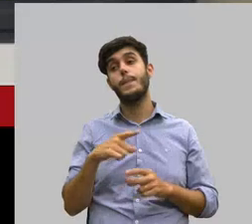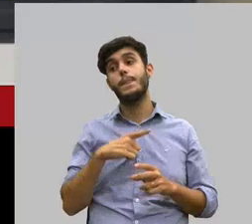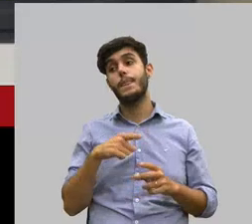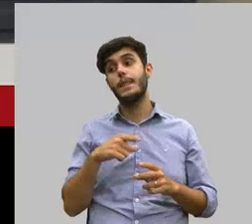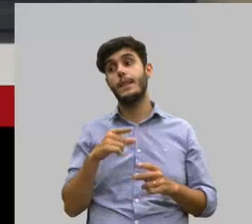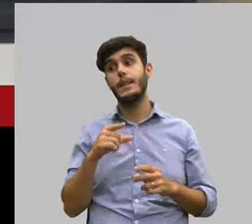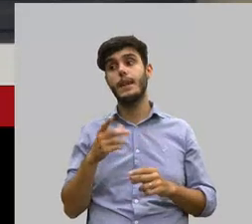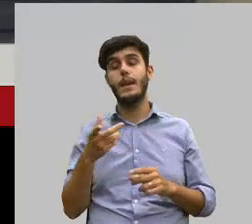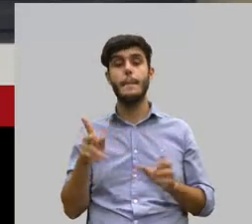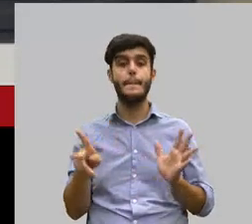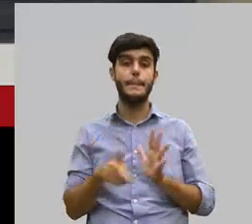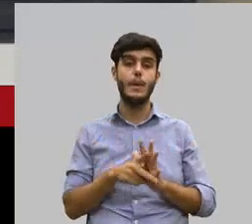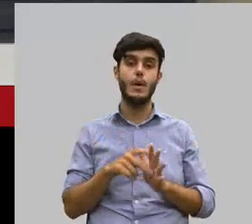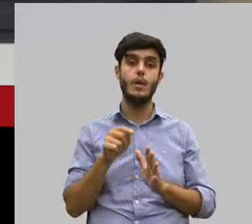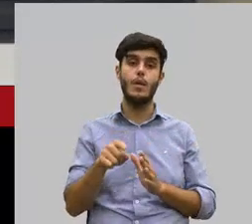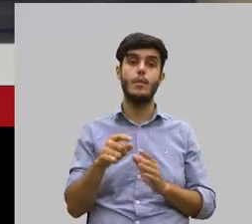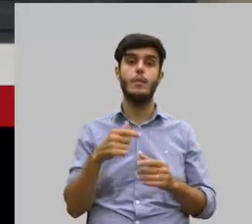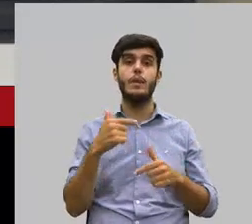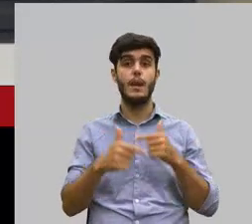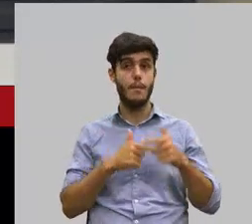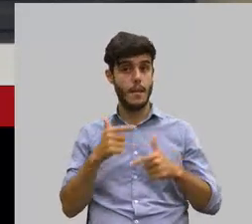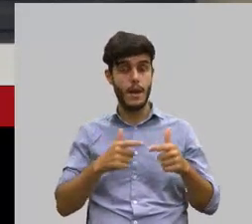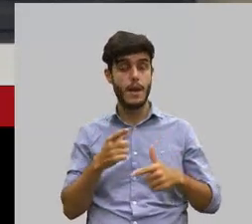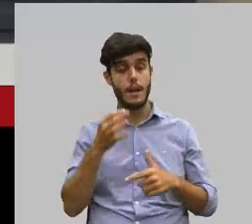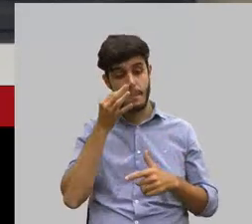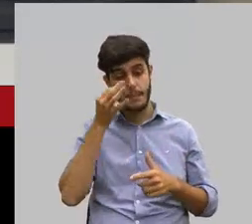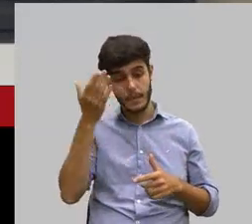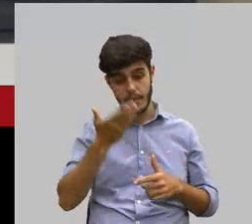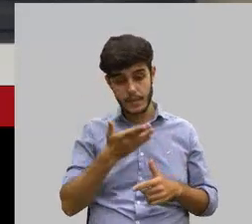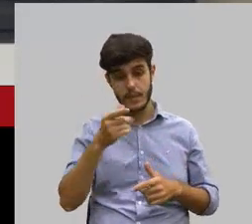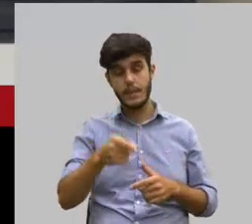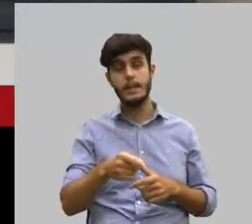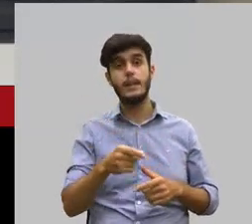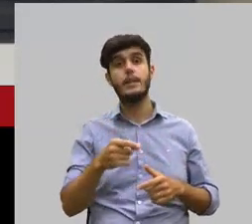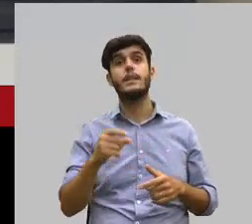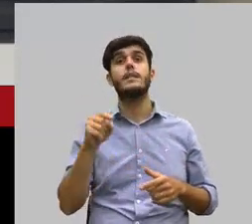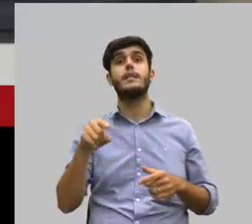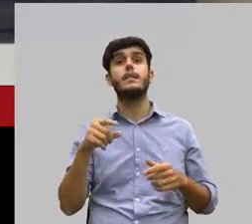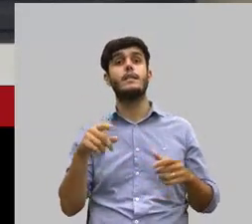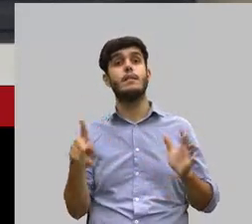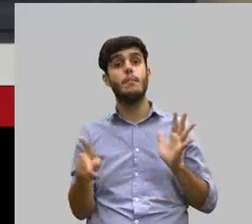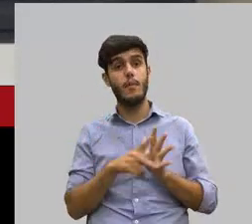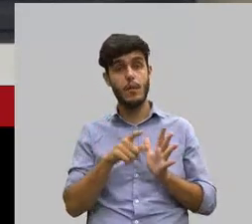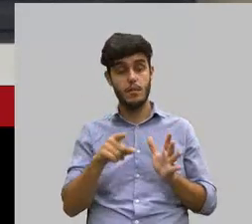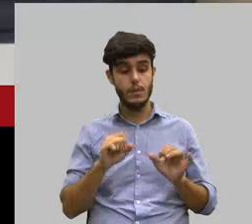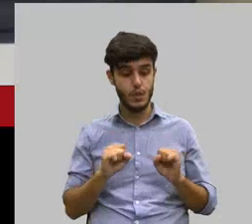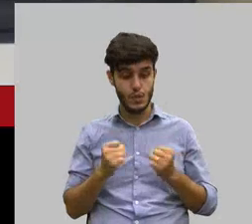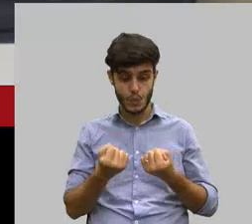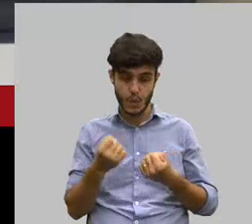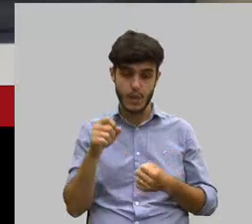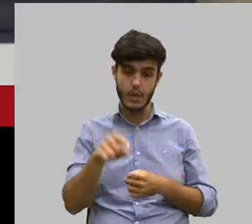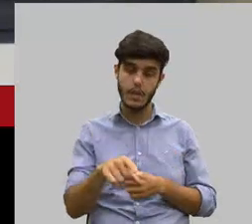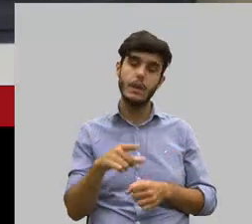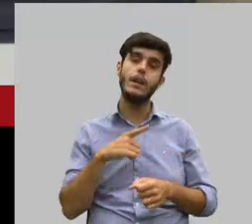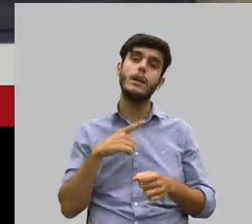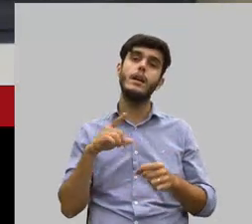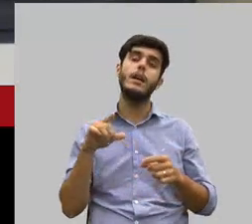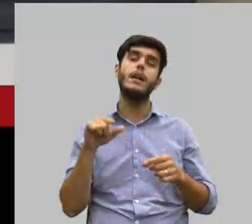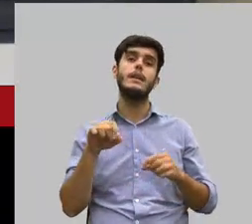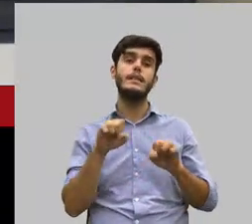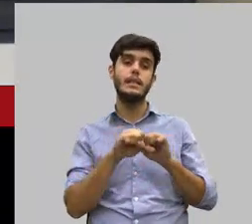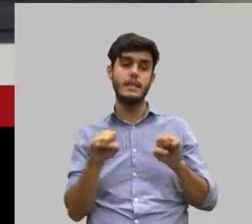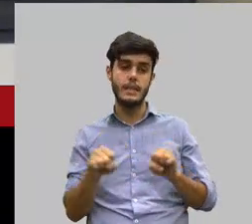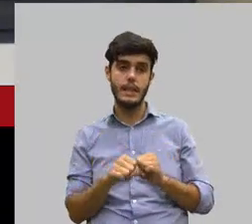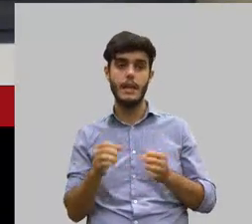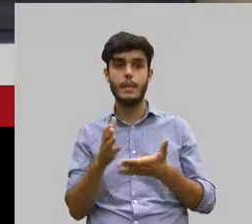pregoeiros é de trabalharem presencialmente por conta da própria segurança de sistema de dados tráfego de dados e suporte